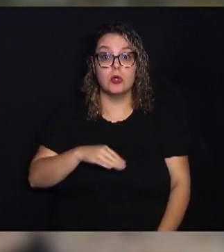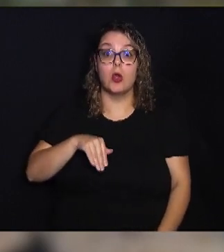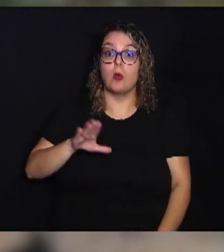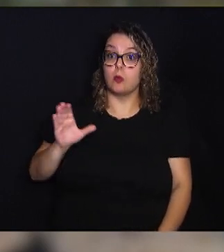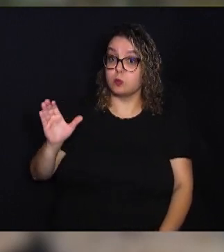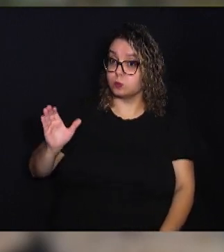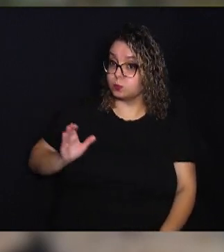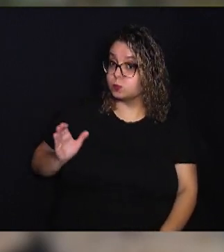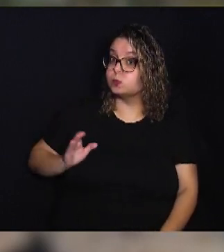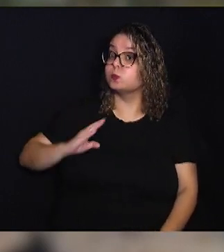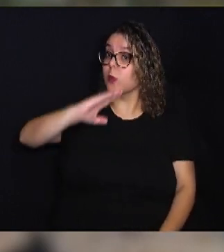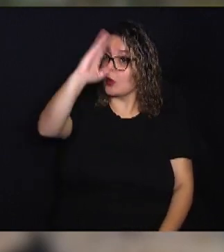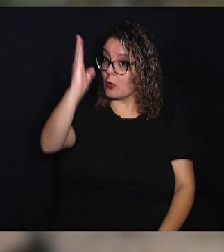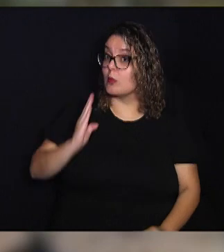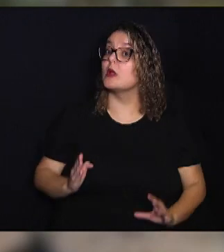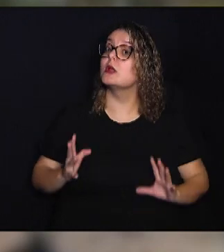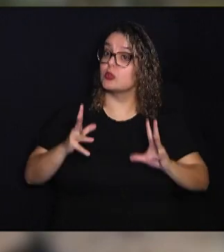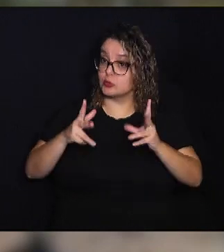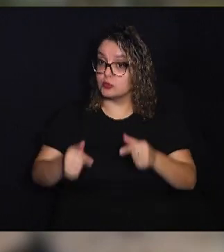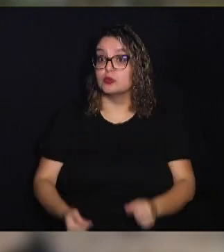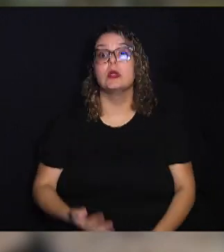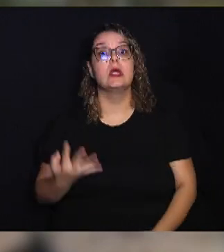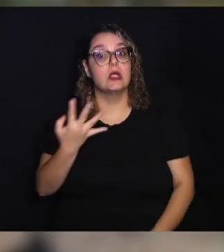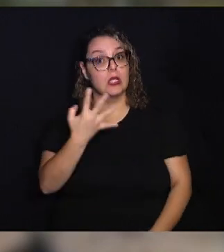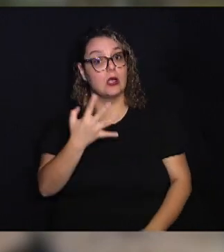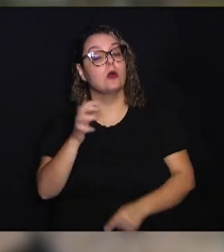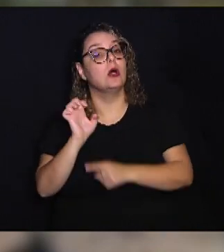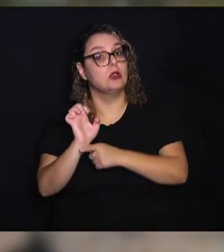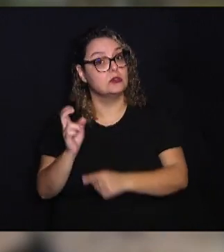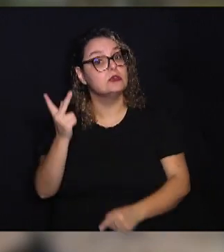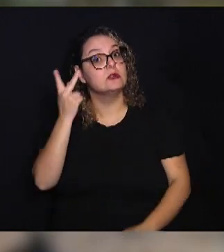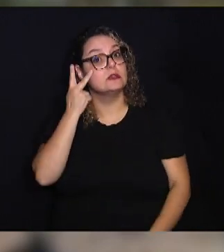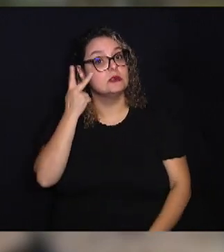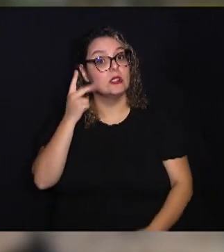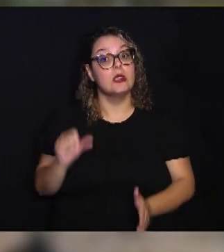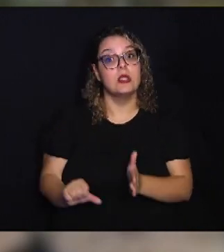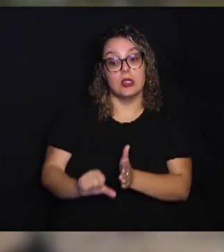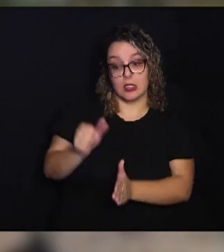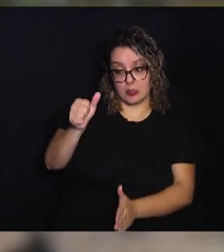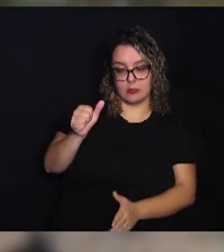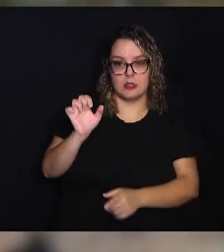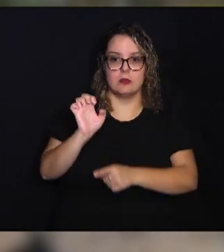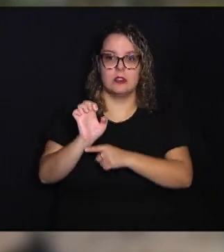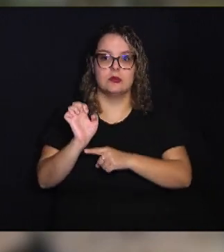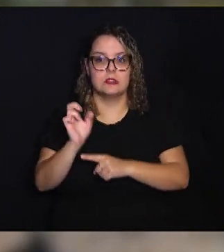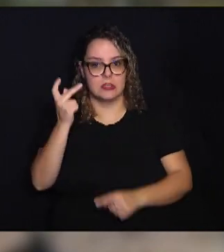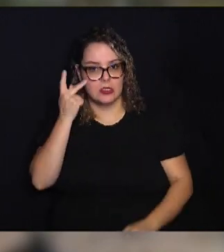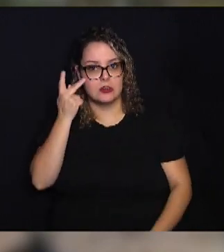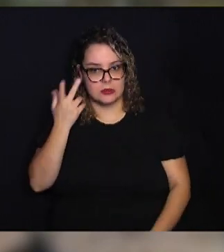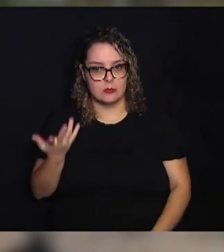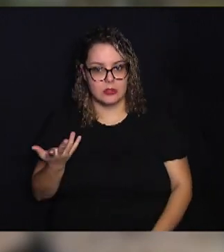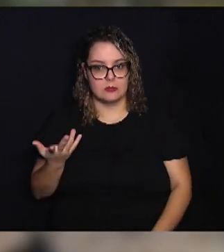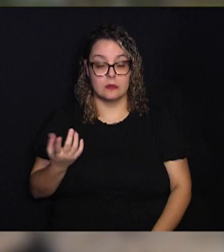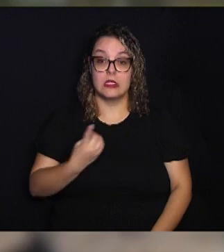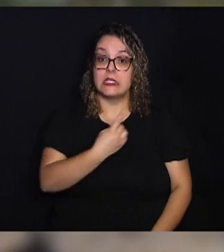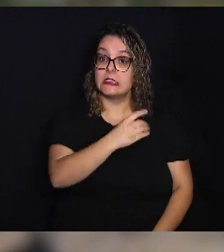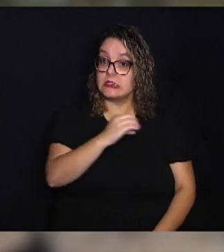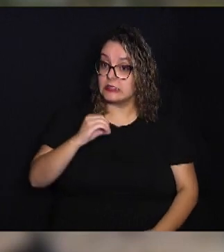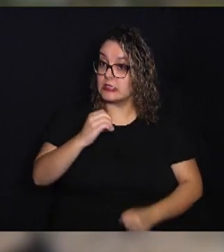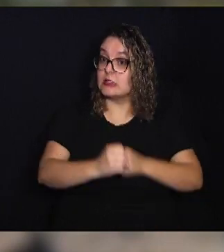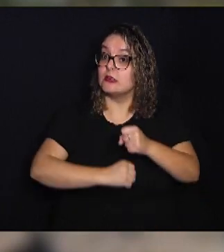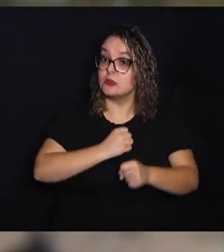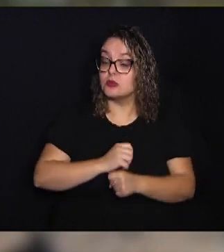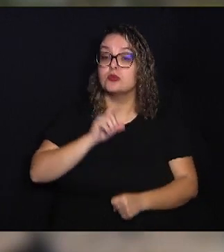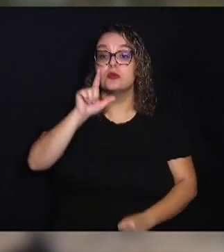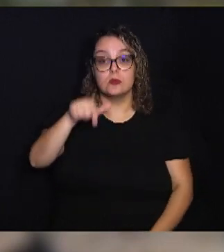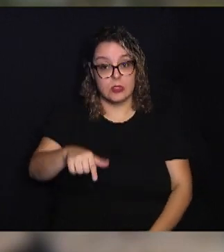rica do Brasil e a 4ª do estado de São Paulo e a 1ª do estado de São Paulo. 100 anos depois,